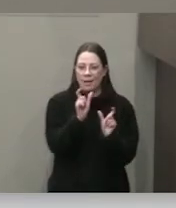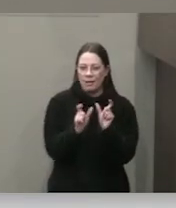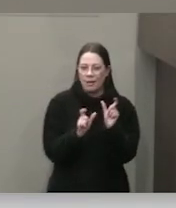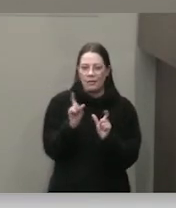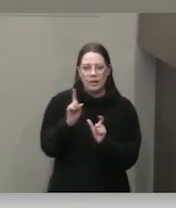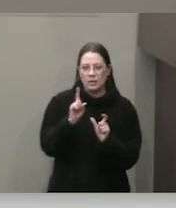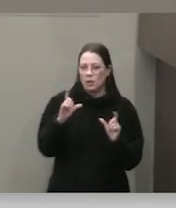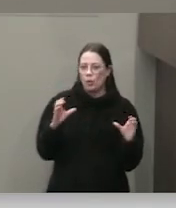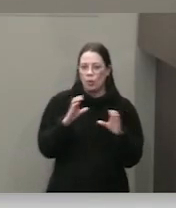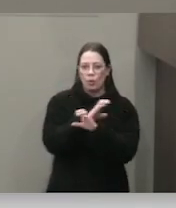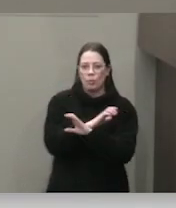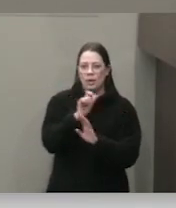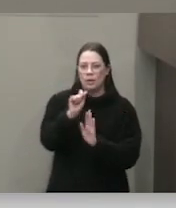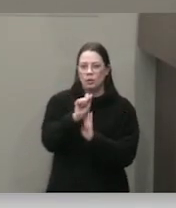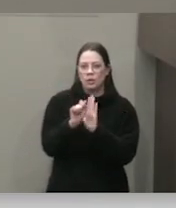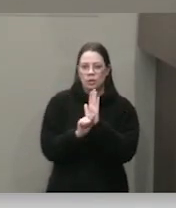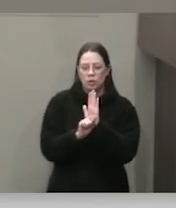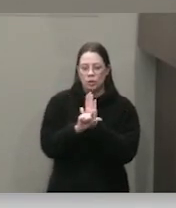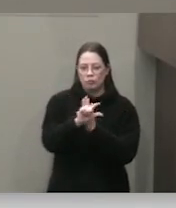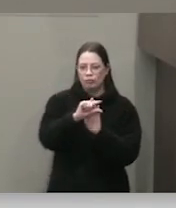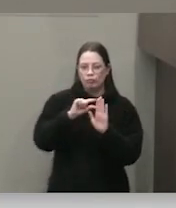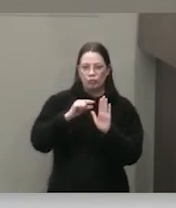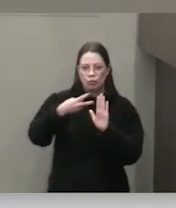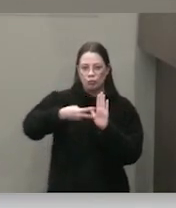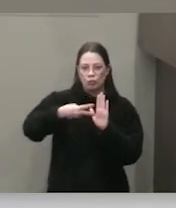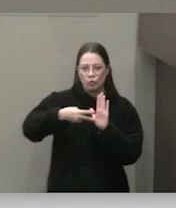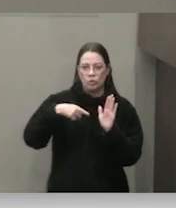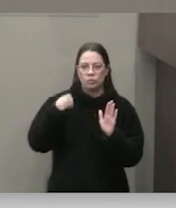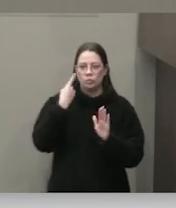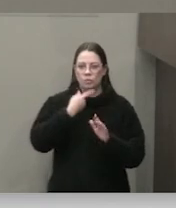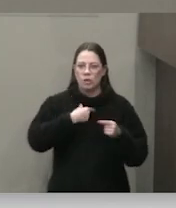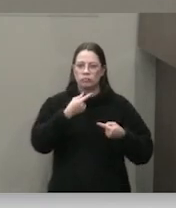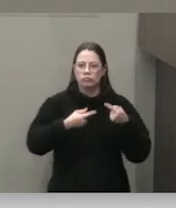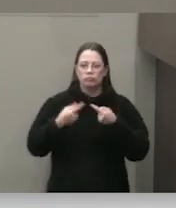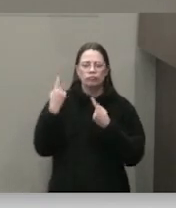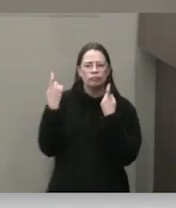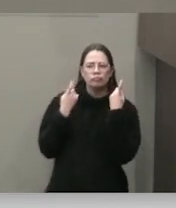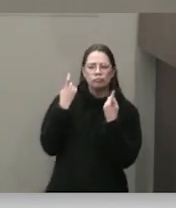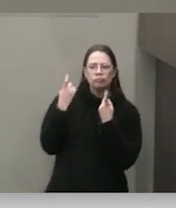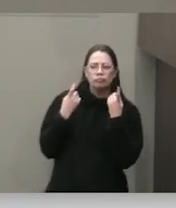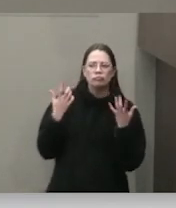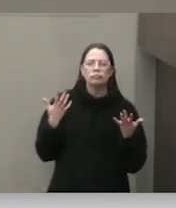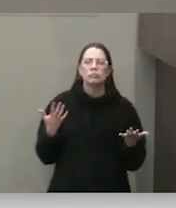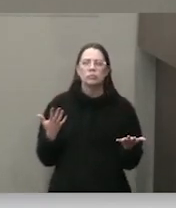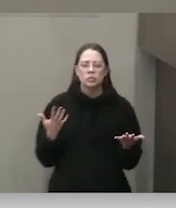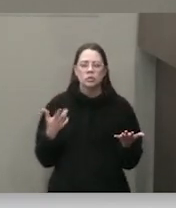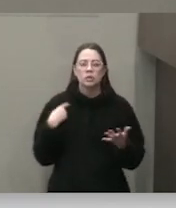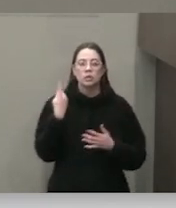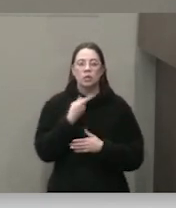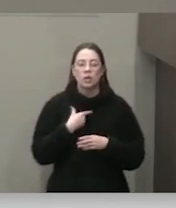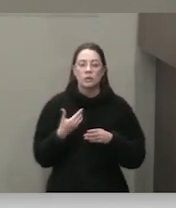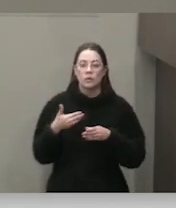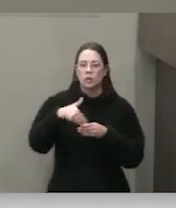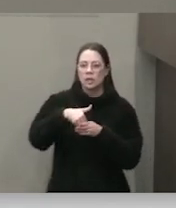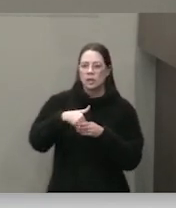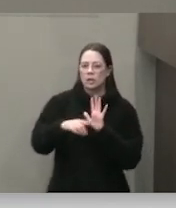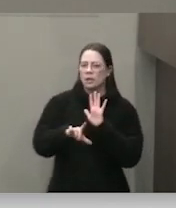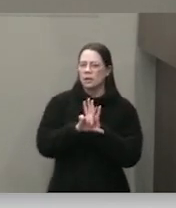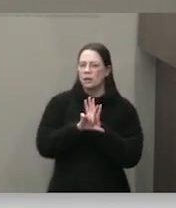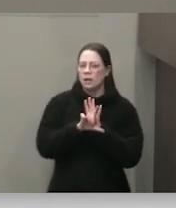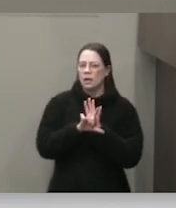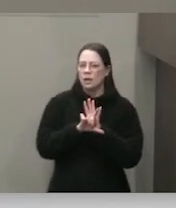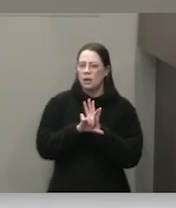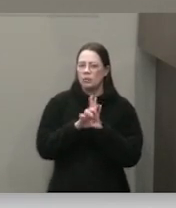sua totalidade. Então, quando discutimos na comissão, ficou esta preocupação de que a gente estaria votando uma lei que